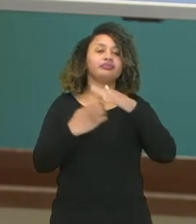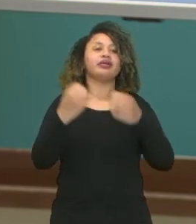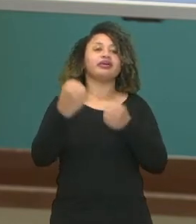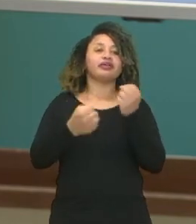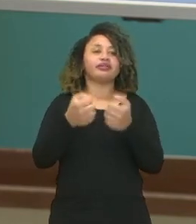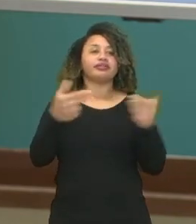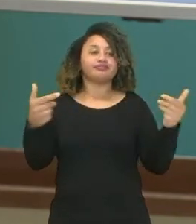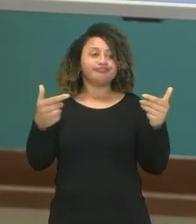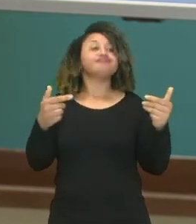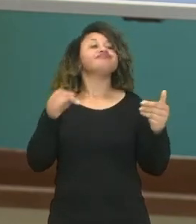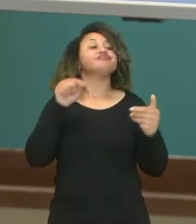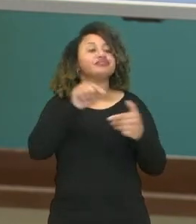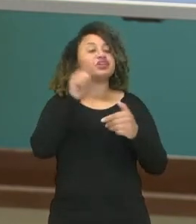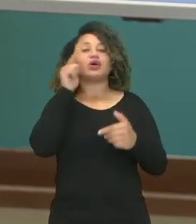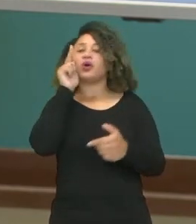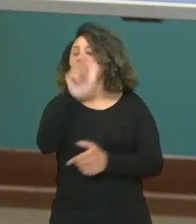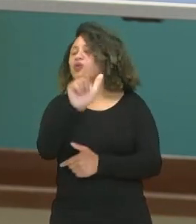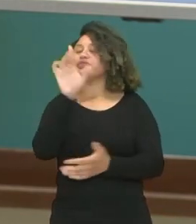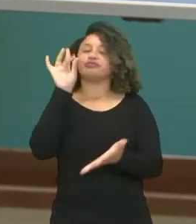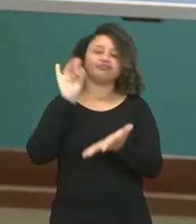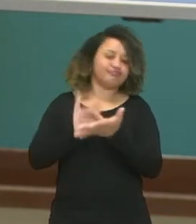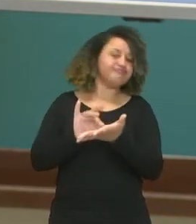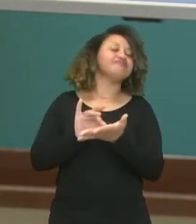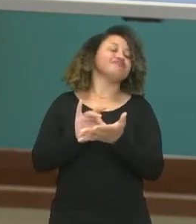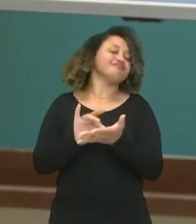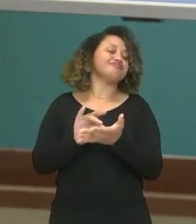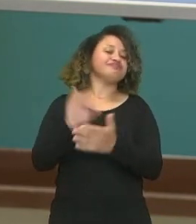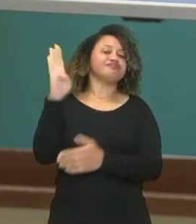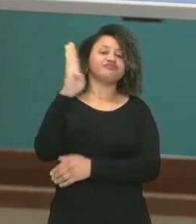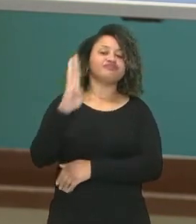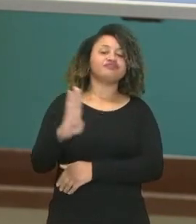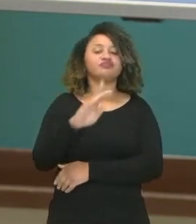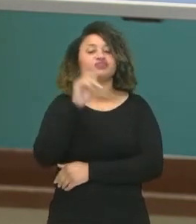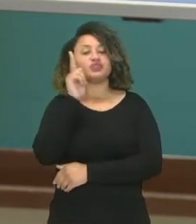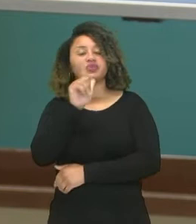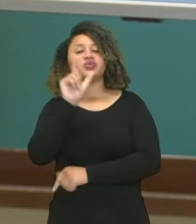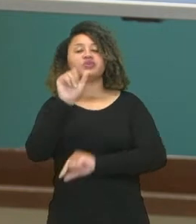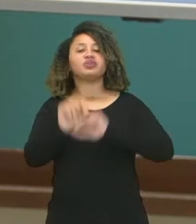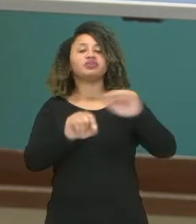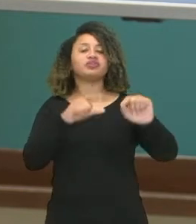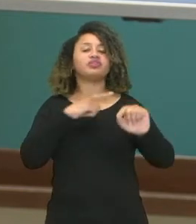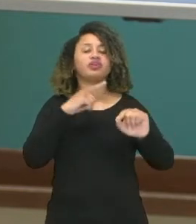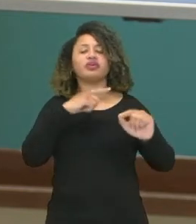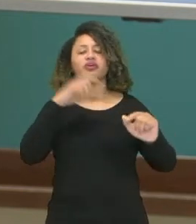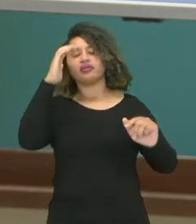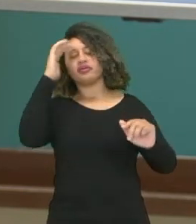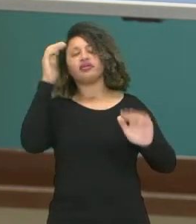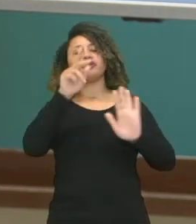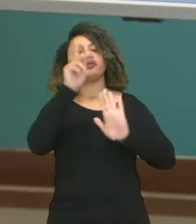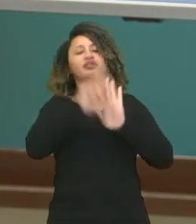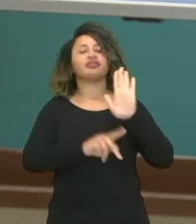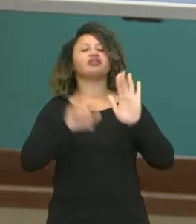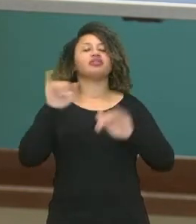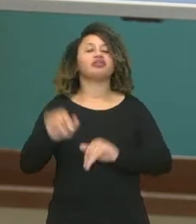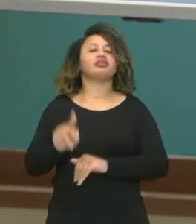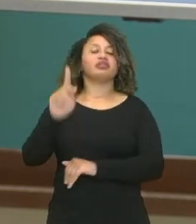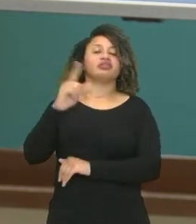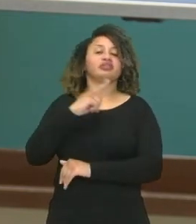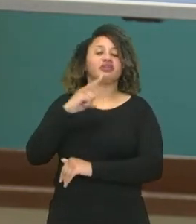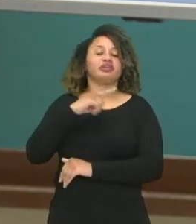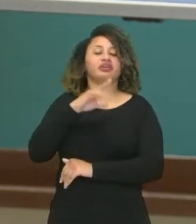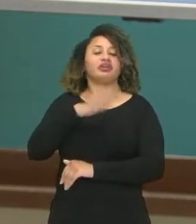foi totalmente alcançada. O Brasil conseguiu aí cumprir o plano que o Juscelino Kubitschek tinha traçado para a